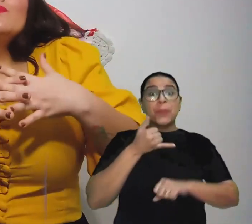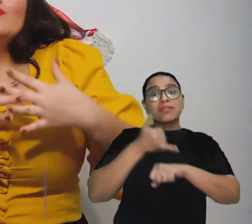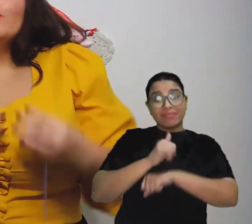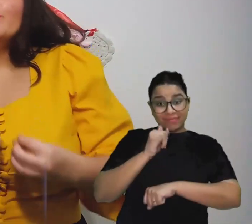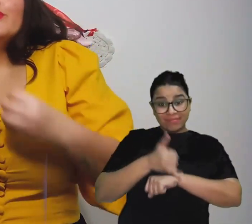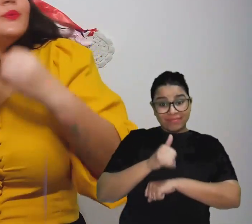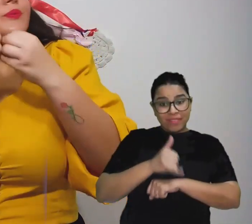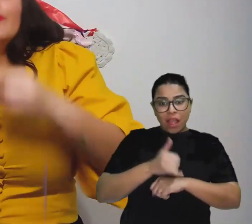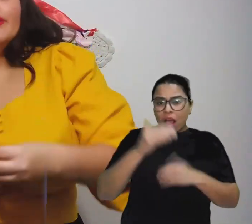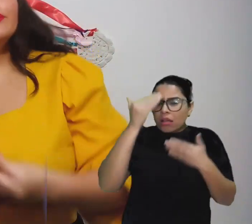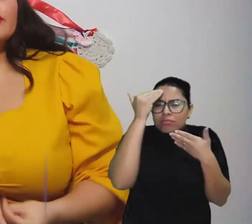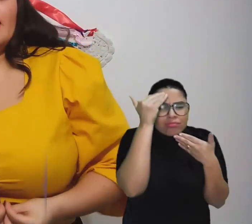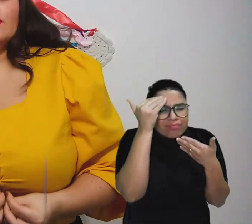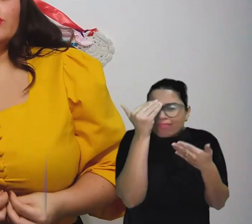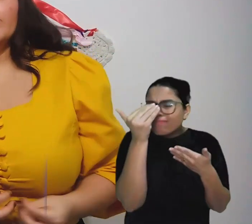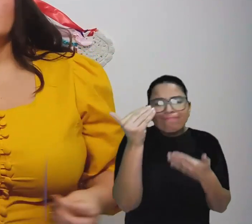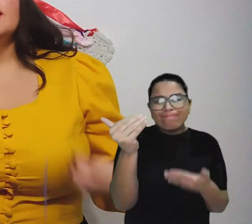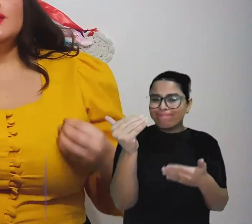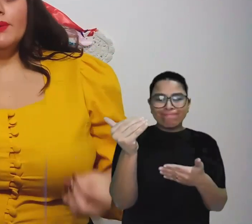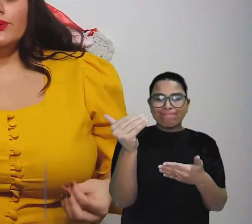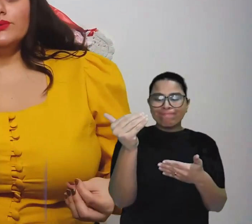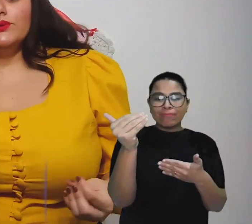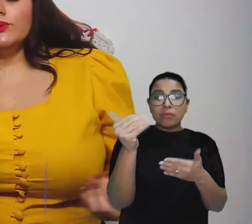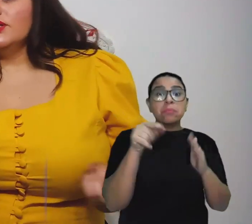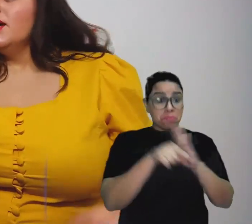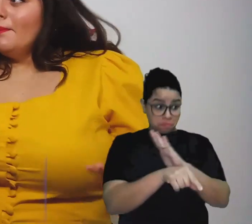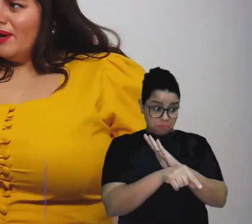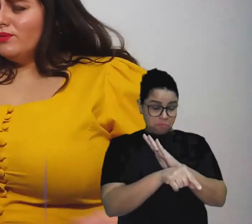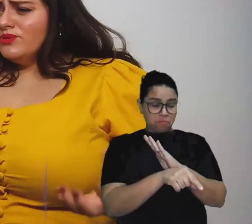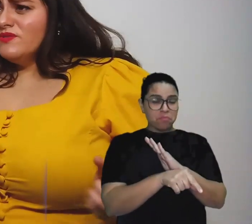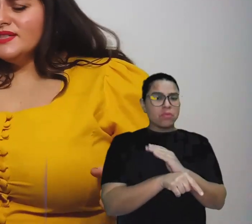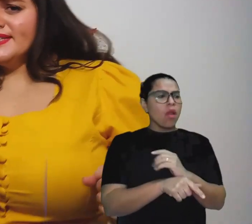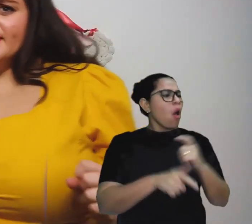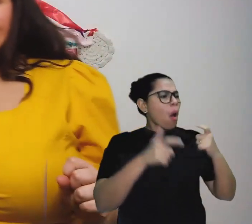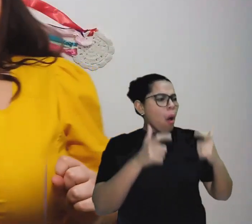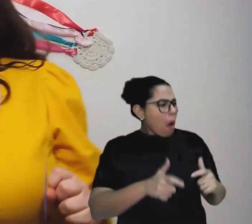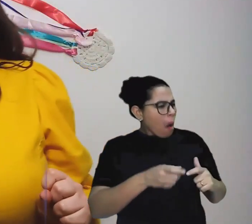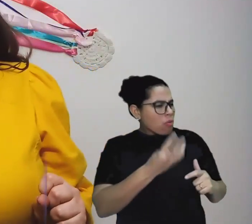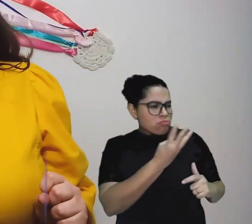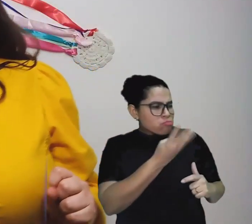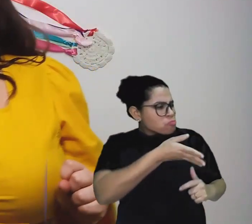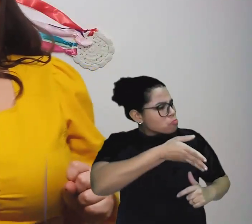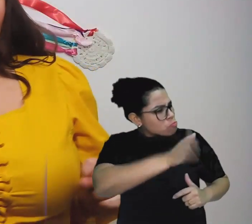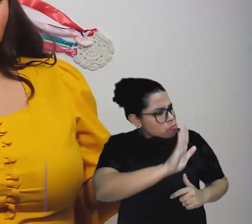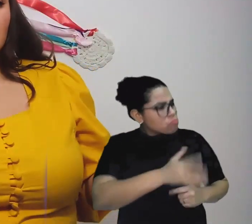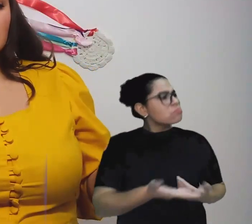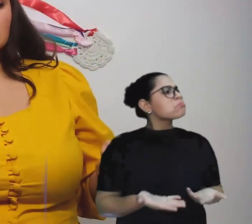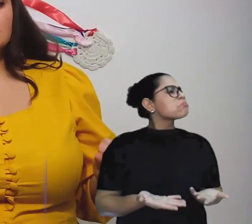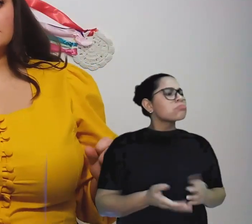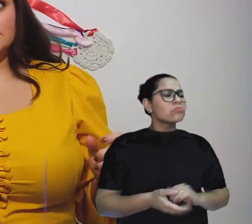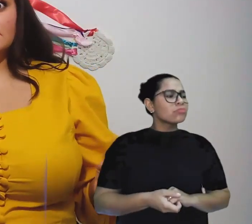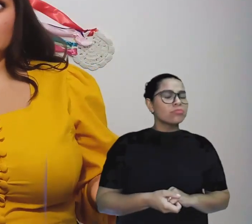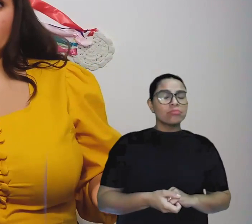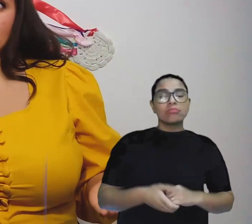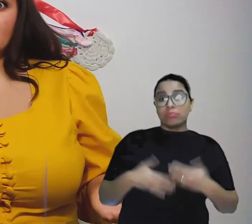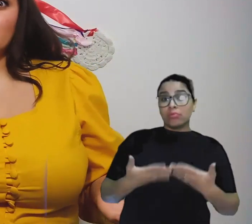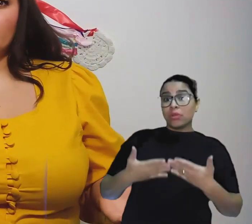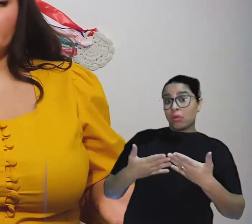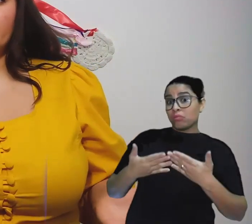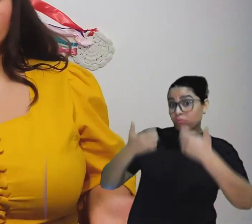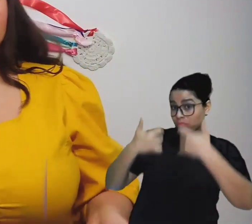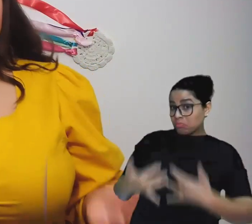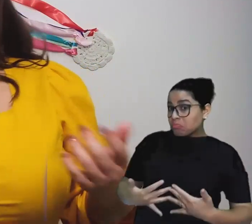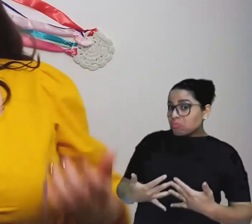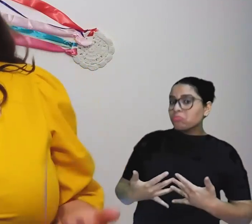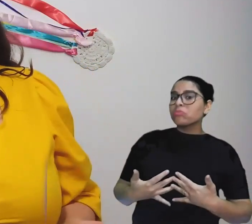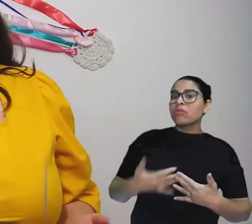ficou muito, muito grato e perguntou: para onde vocês estão indo? Então eles